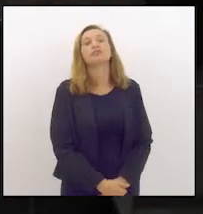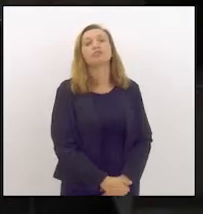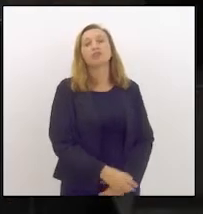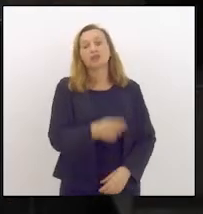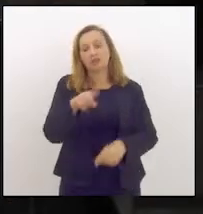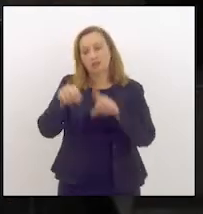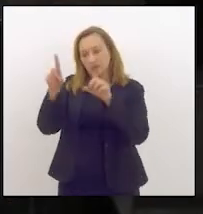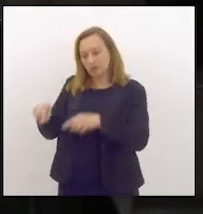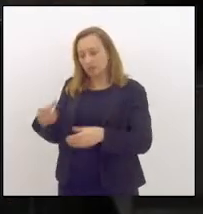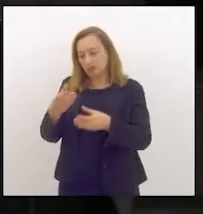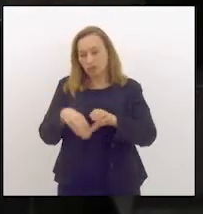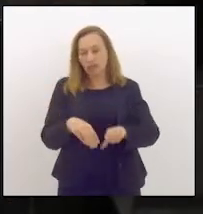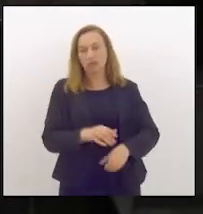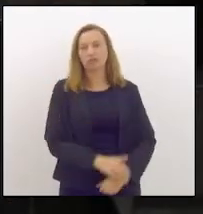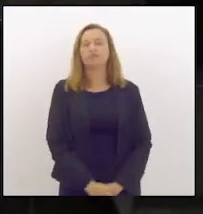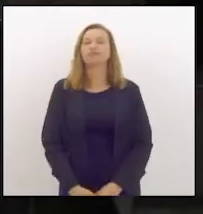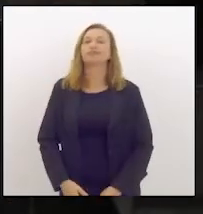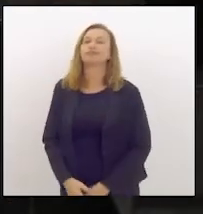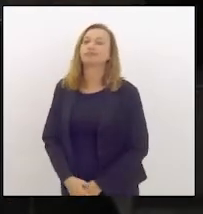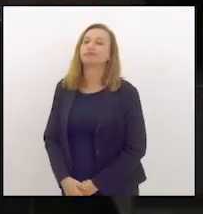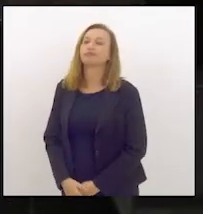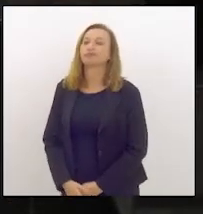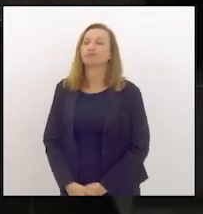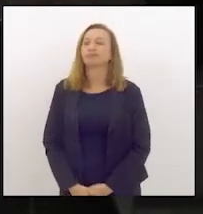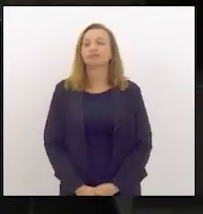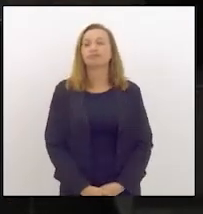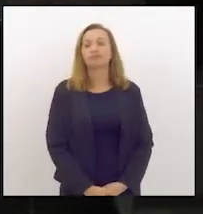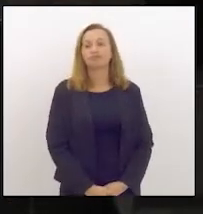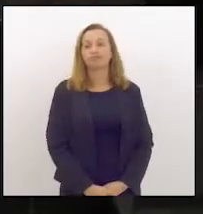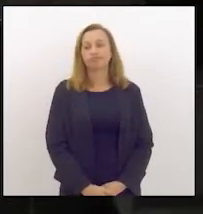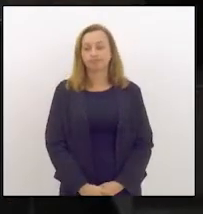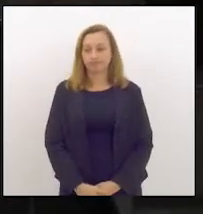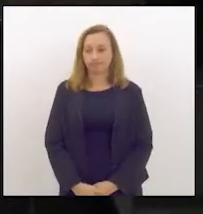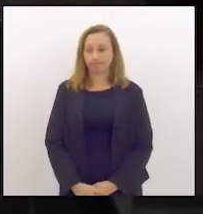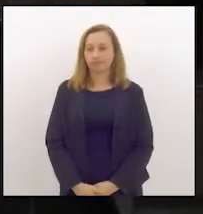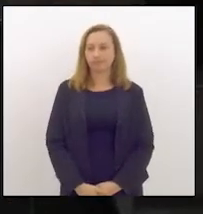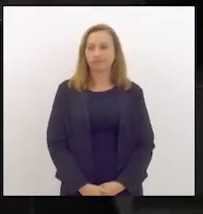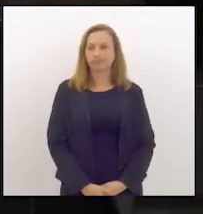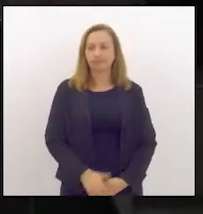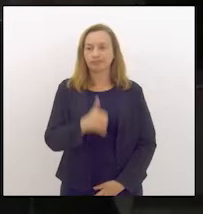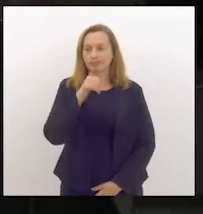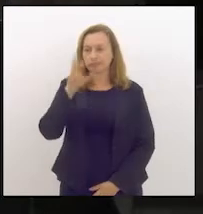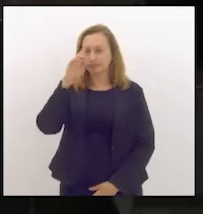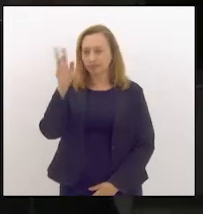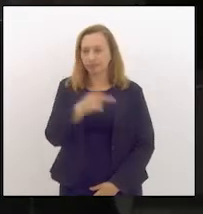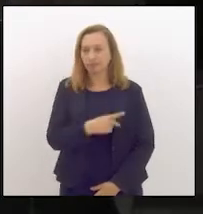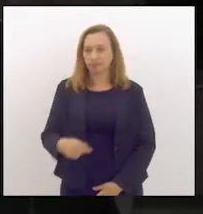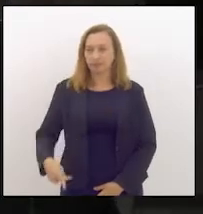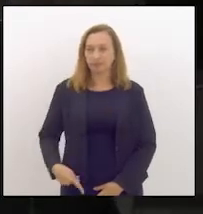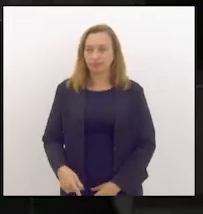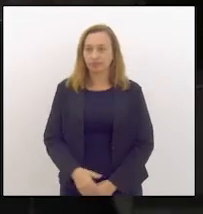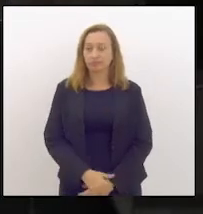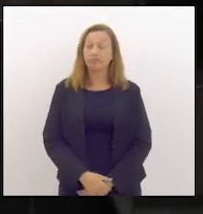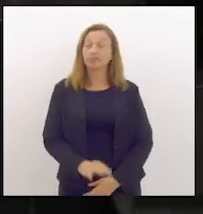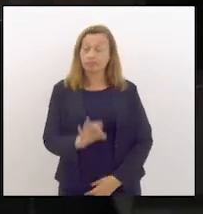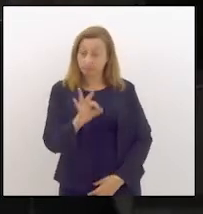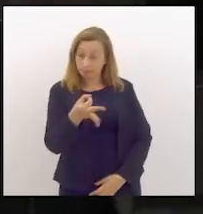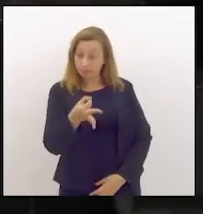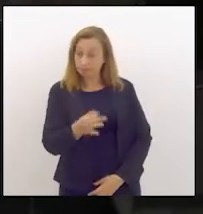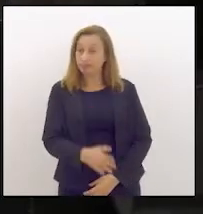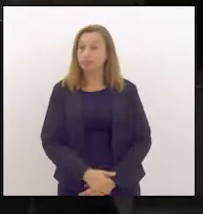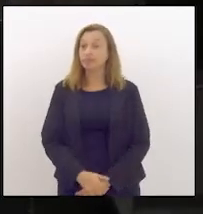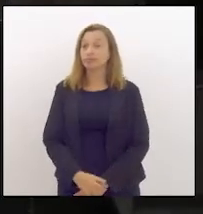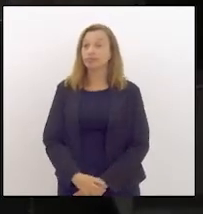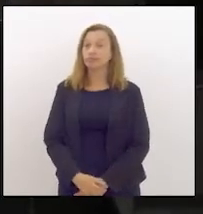servidores concursados Oi e aí senhora presidente i-tec de fato